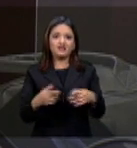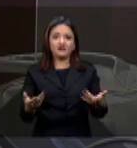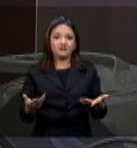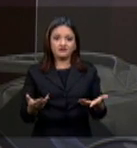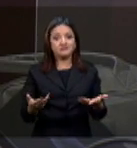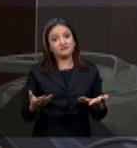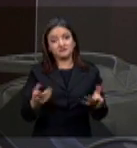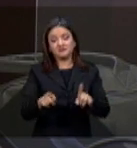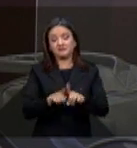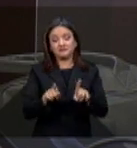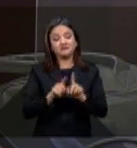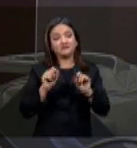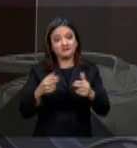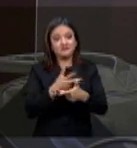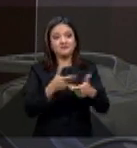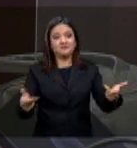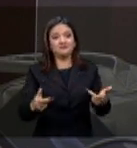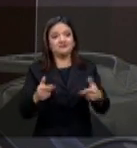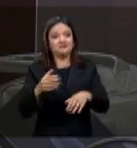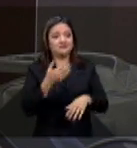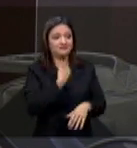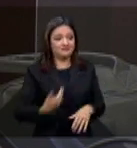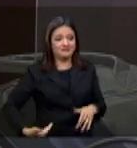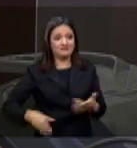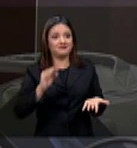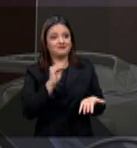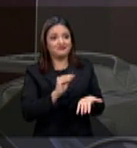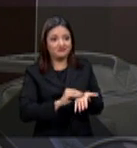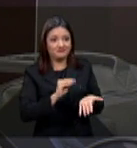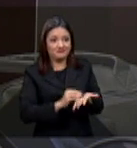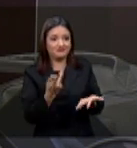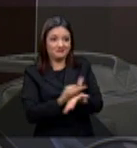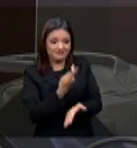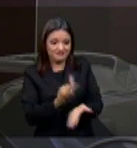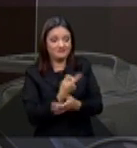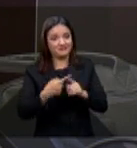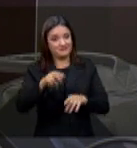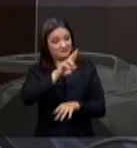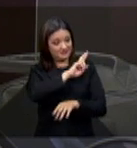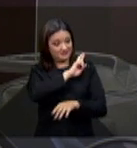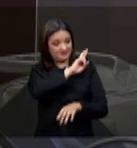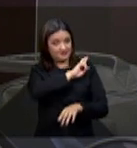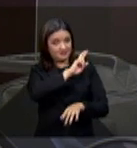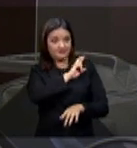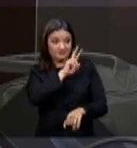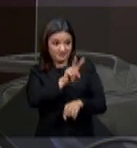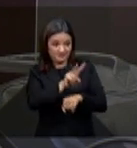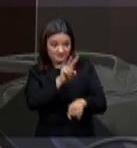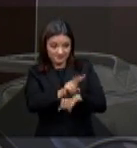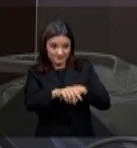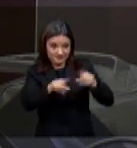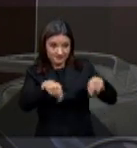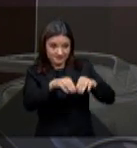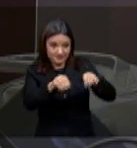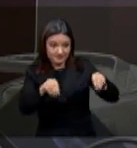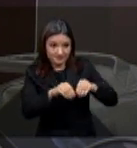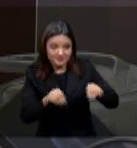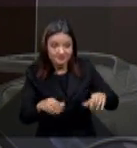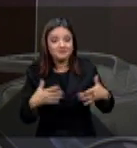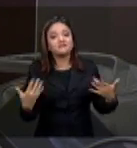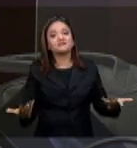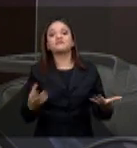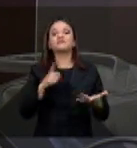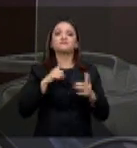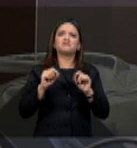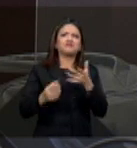Nessa lacuna deixada pelo Estado, porque cumpre ao Estado demarcar e proteger as terras indígenas, isso é norma constitucional, surgem